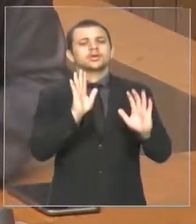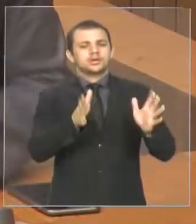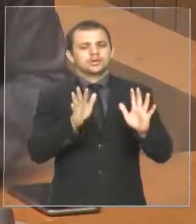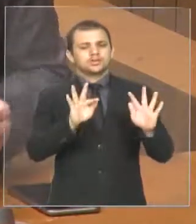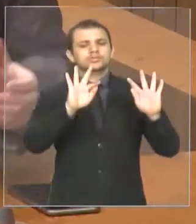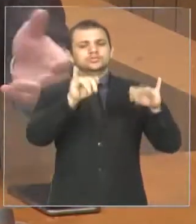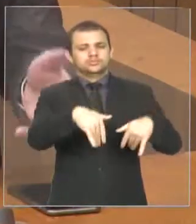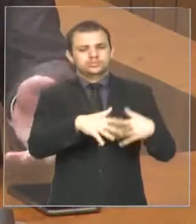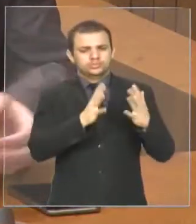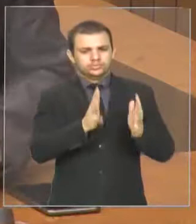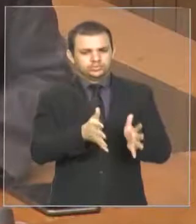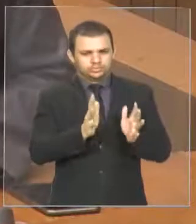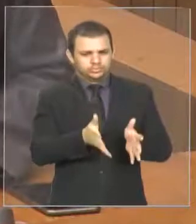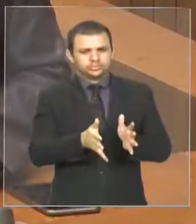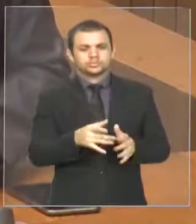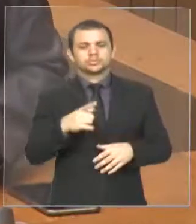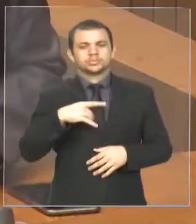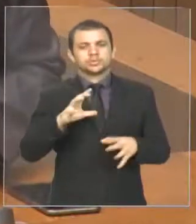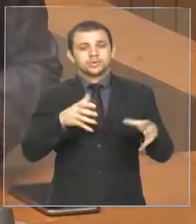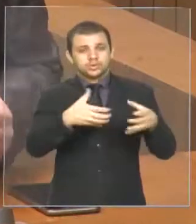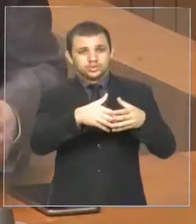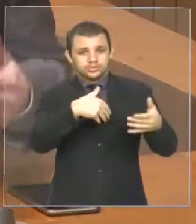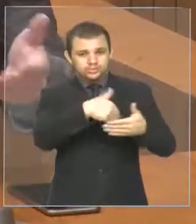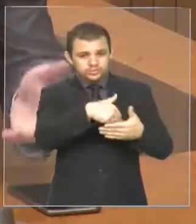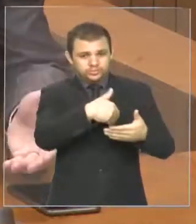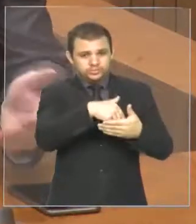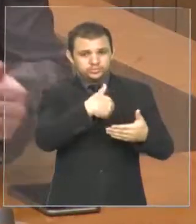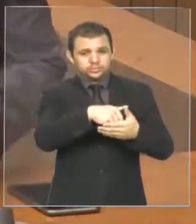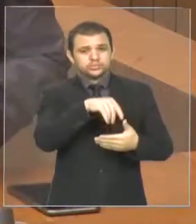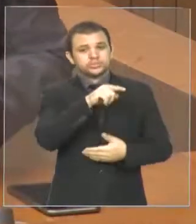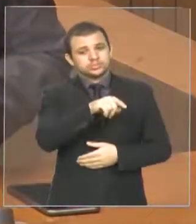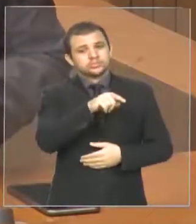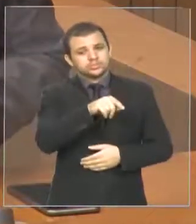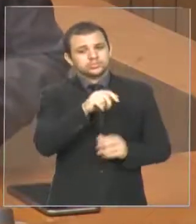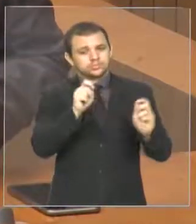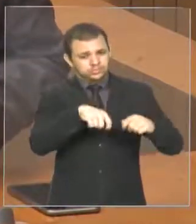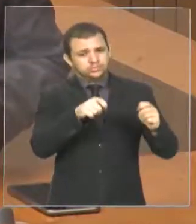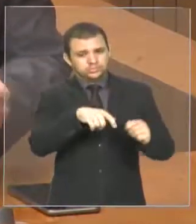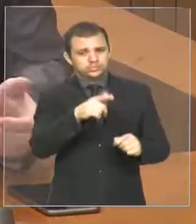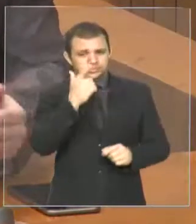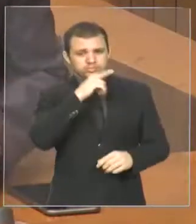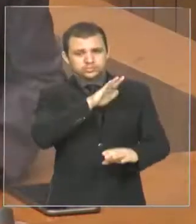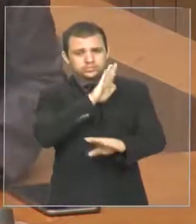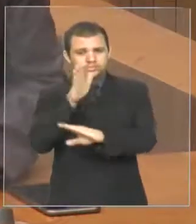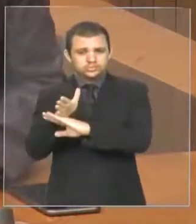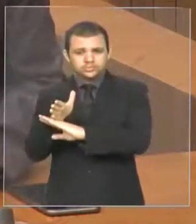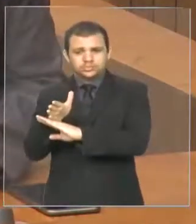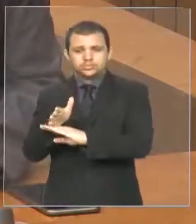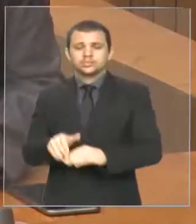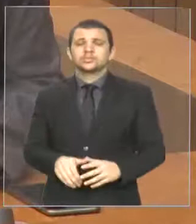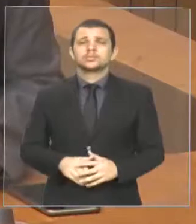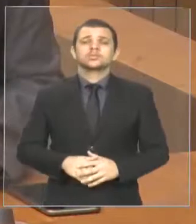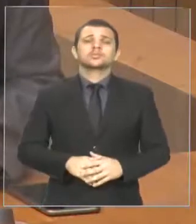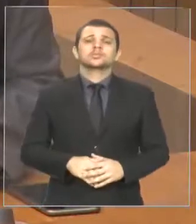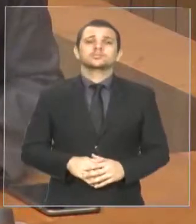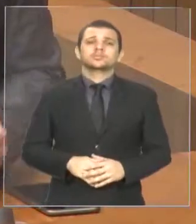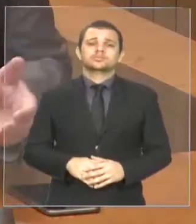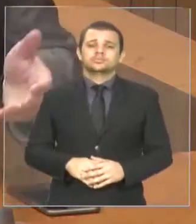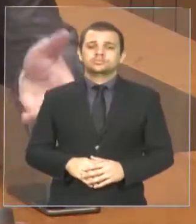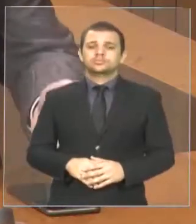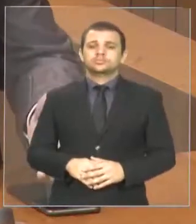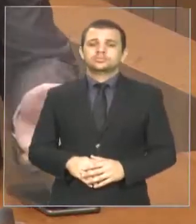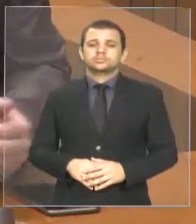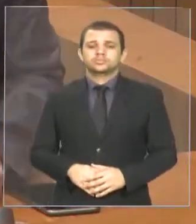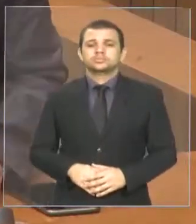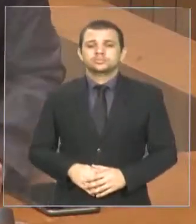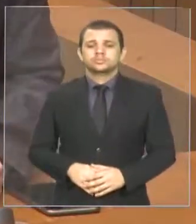turno, tem um elenco que, inclusive, o coloca como favorito na final do campeonato,